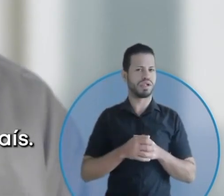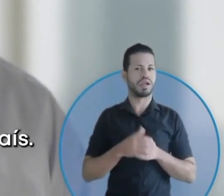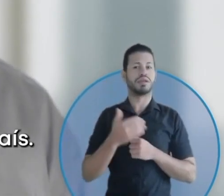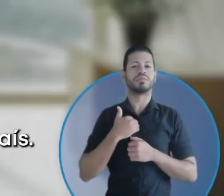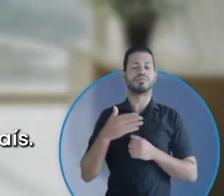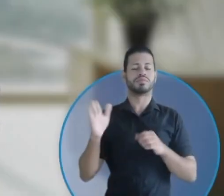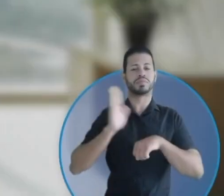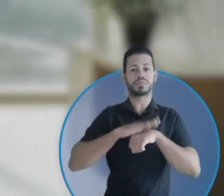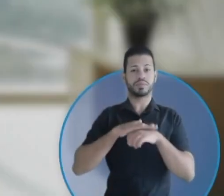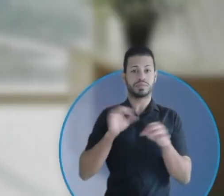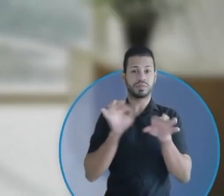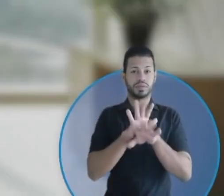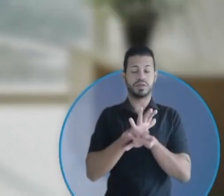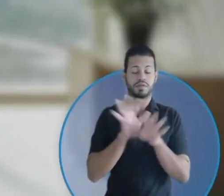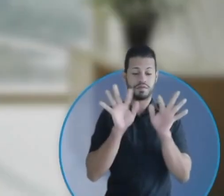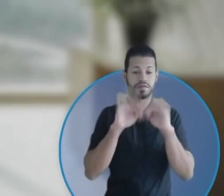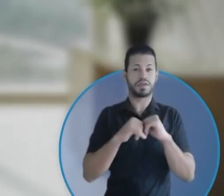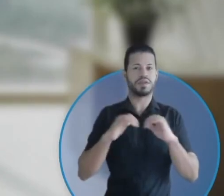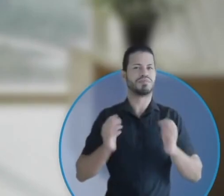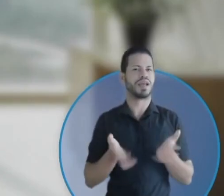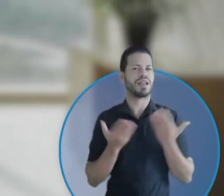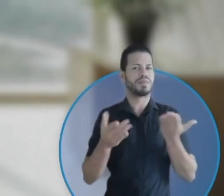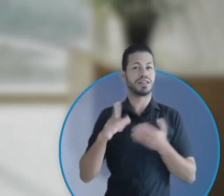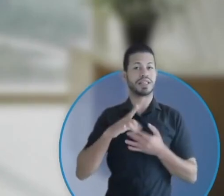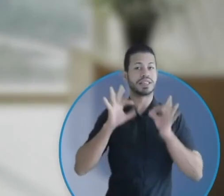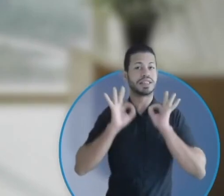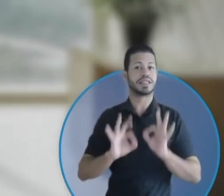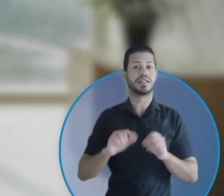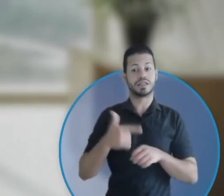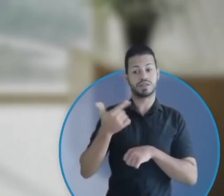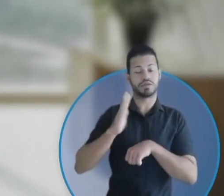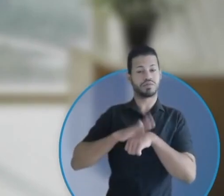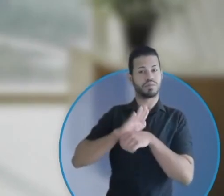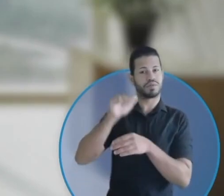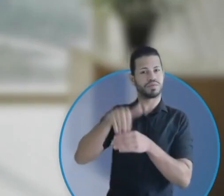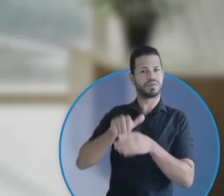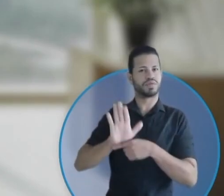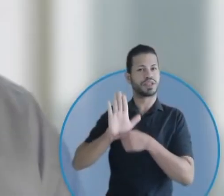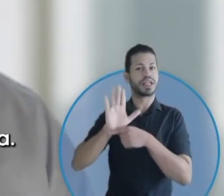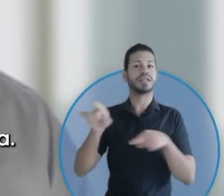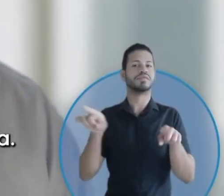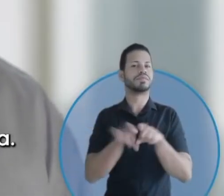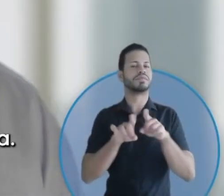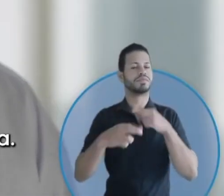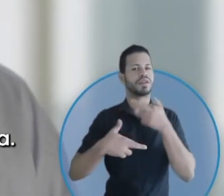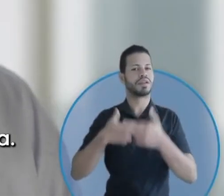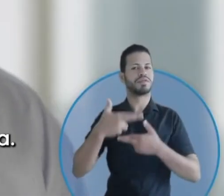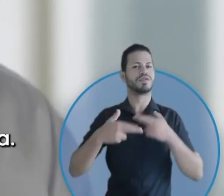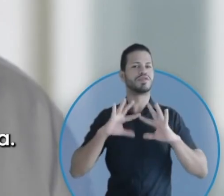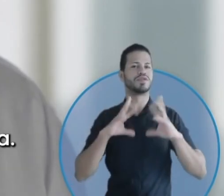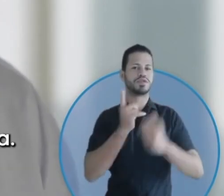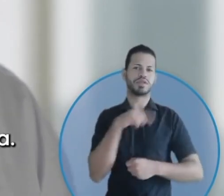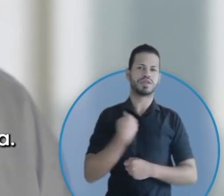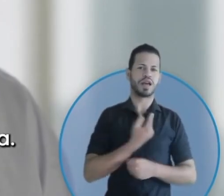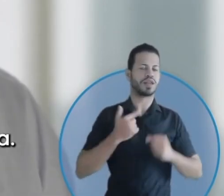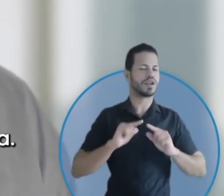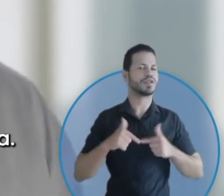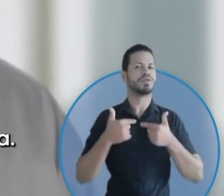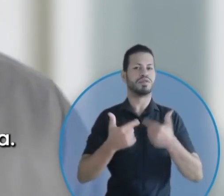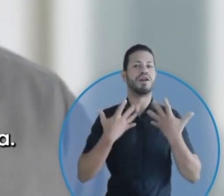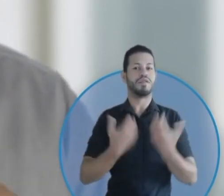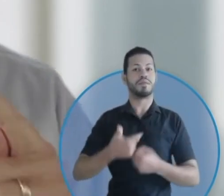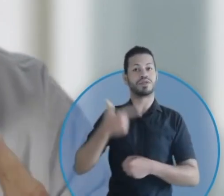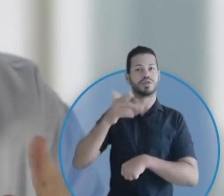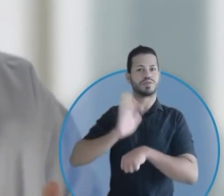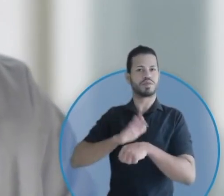do país. Eu chego nessa reta final animado, pela certeza do segundo turno e pela renovação de toda a nossa